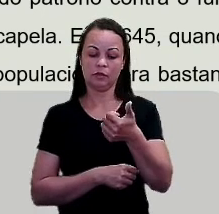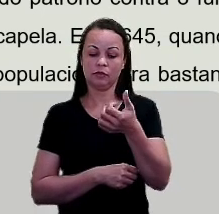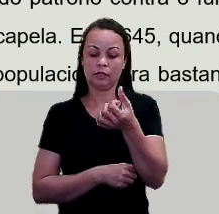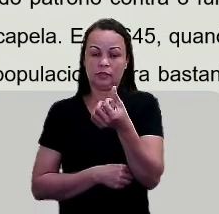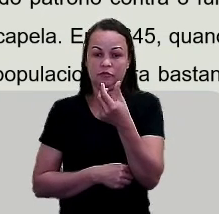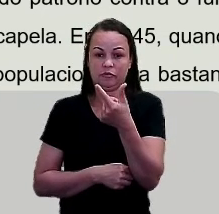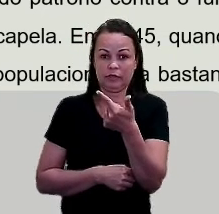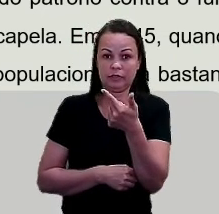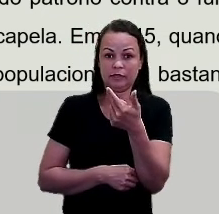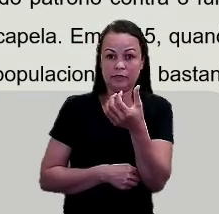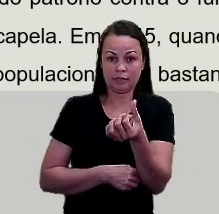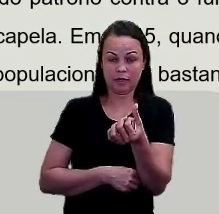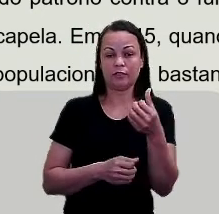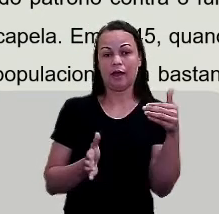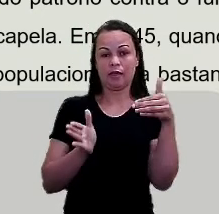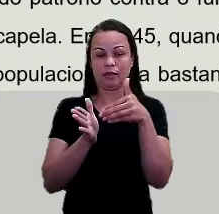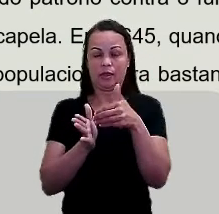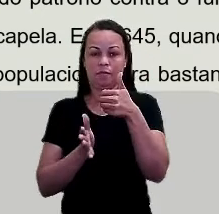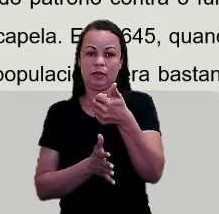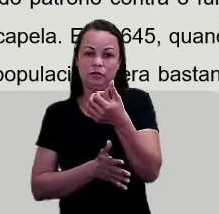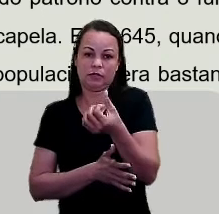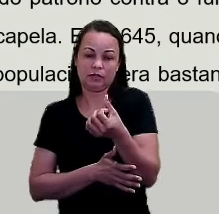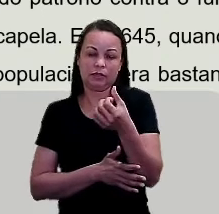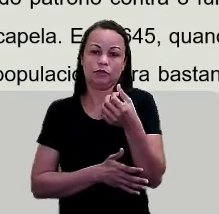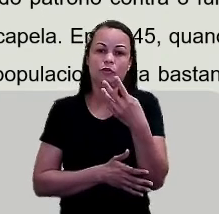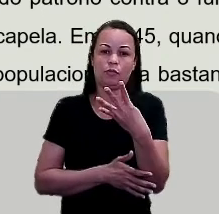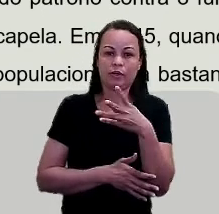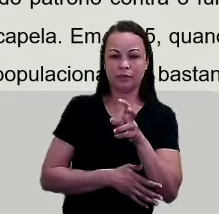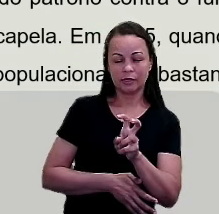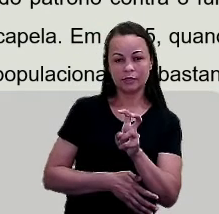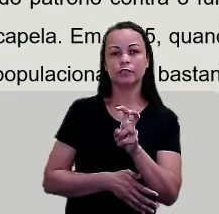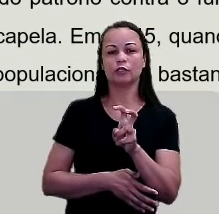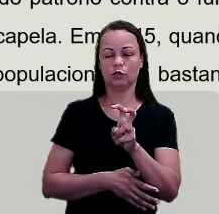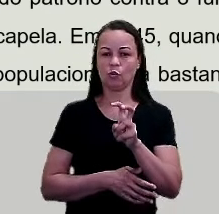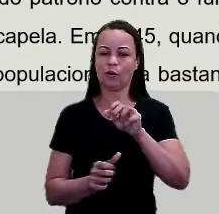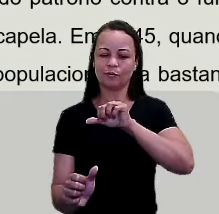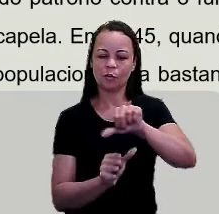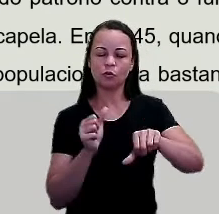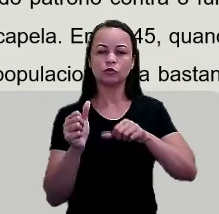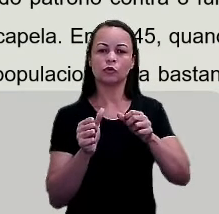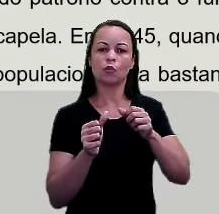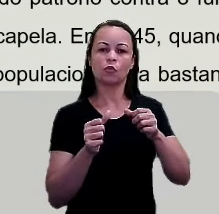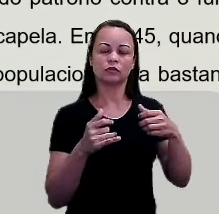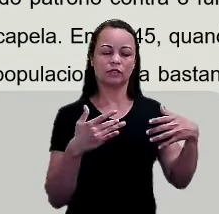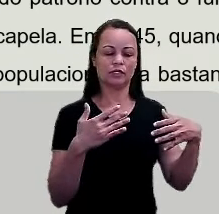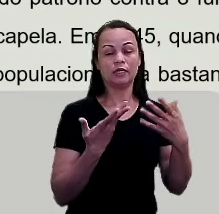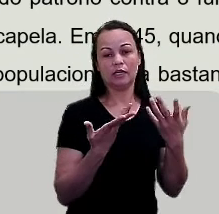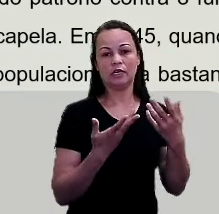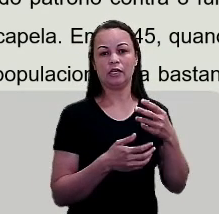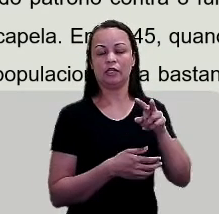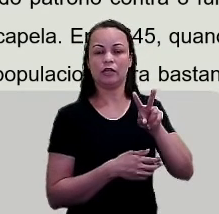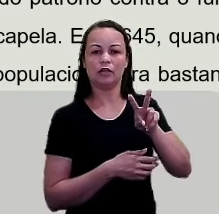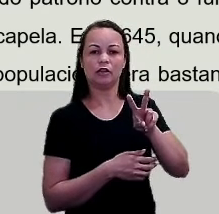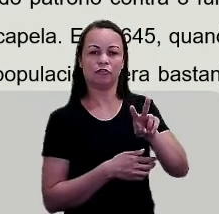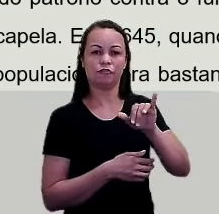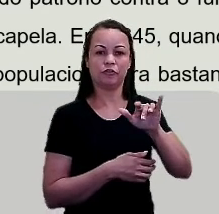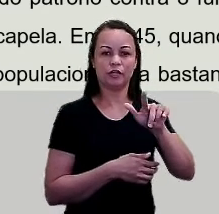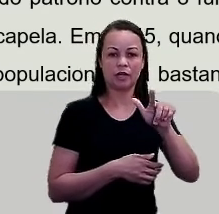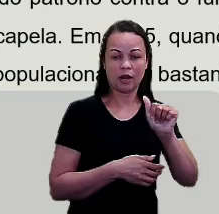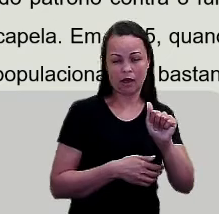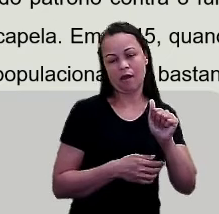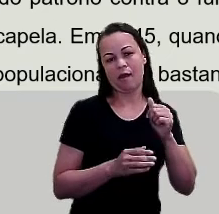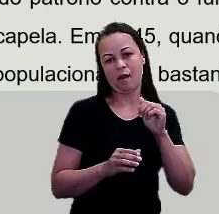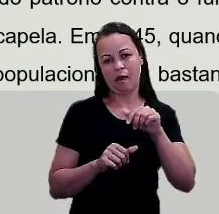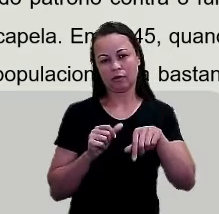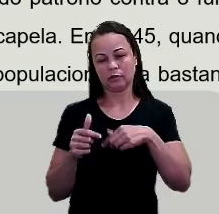até 1645, saímos de povoado só para a criação de galo e fizemos jus ao nome Vitória de